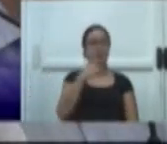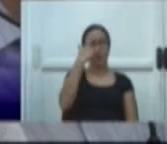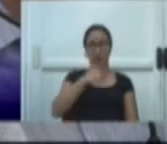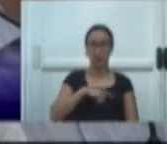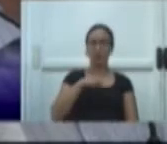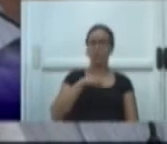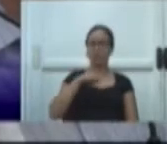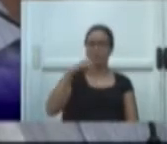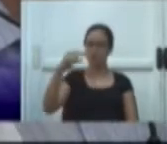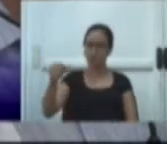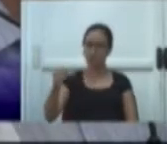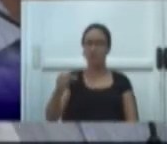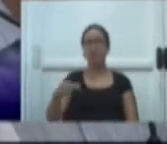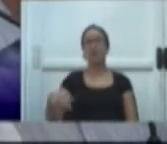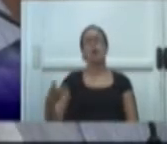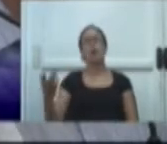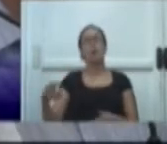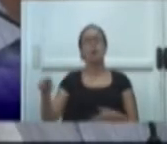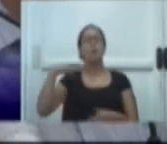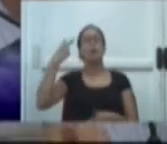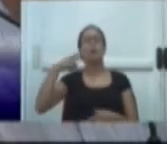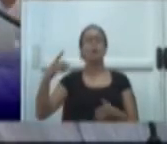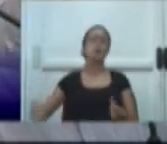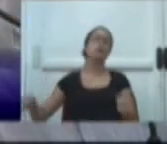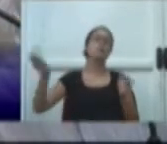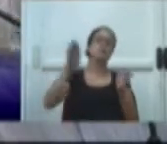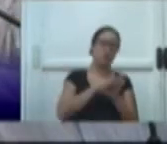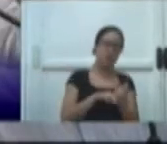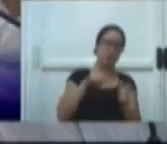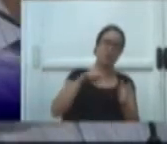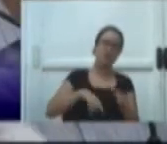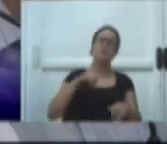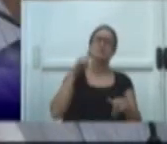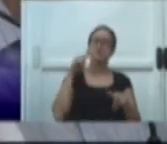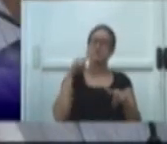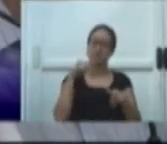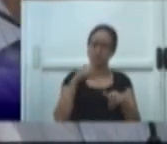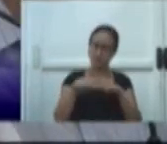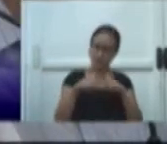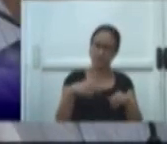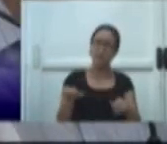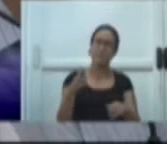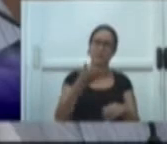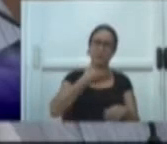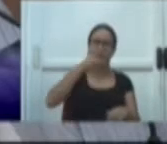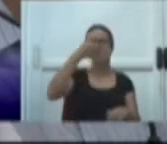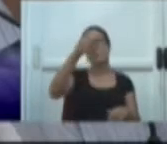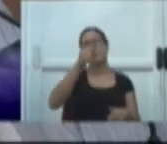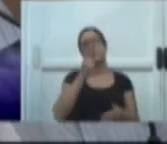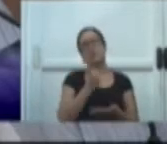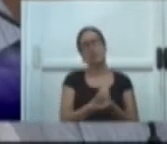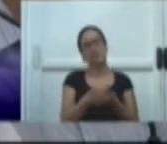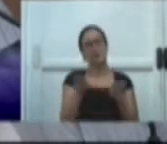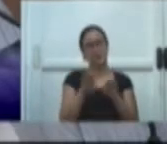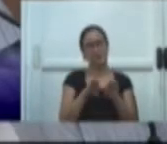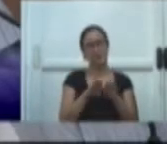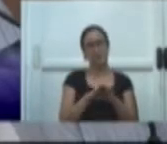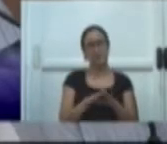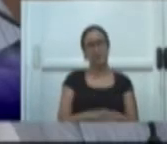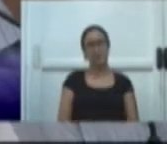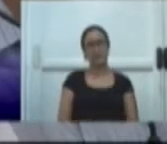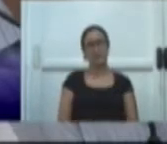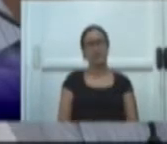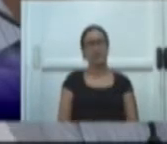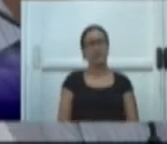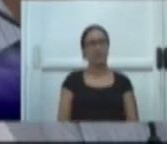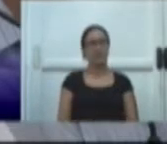sair daqui, o próximo que vier também vai ter condições de fazer melhor ainda para os trabalhadores. Não podemos